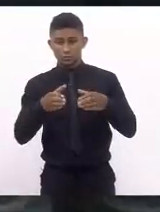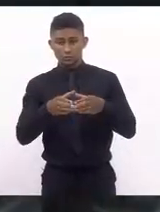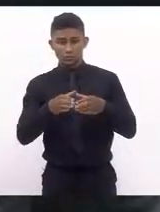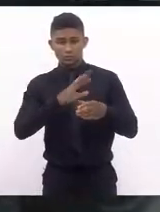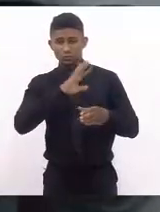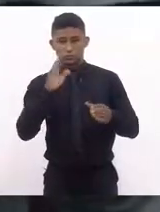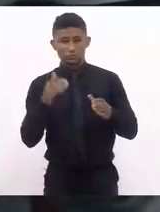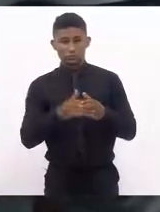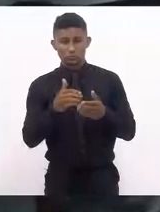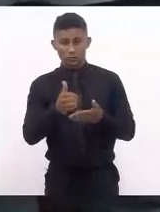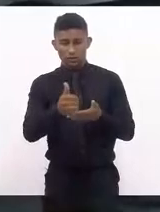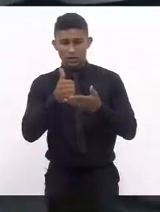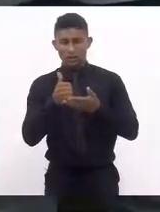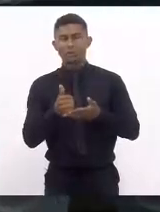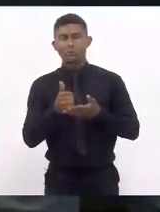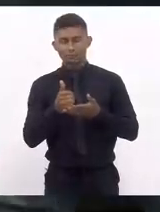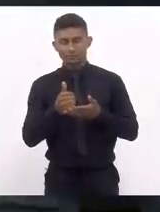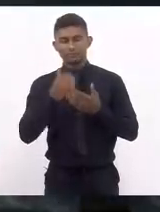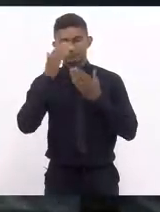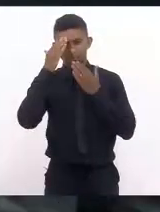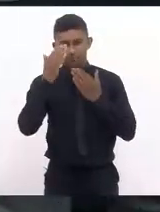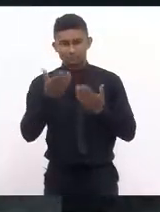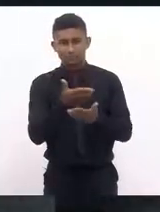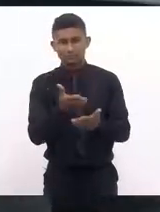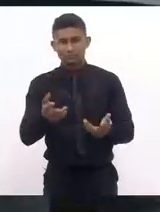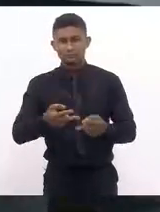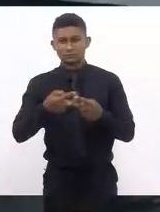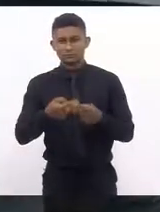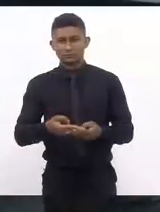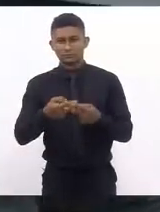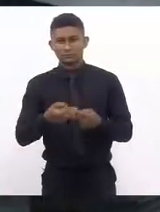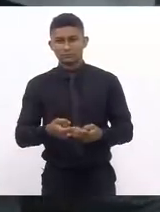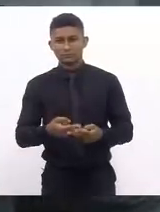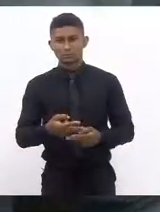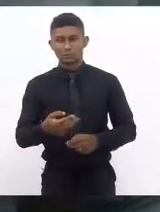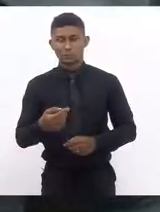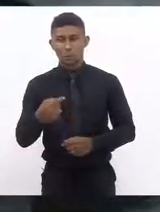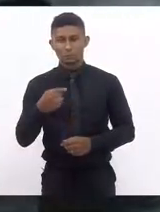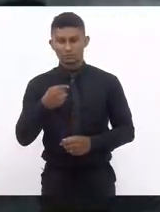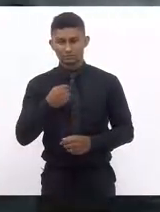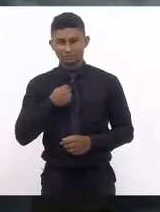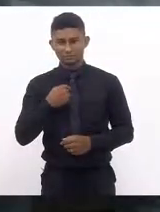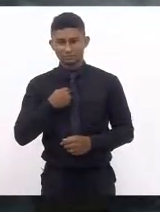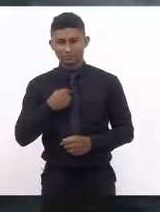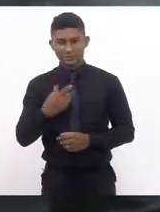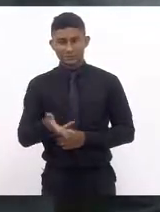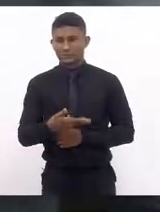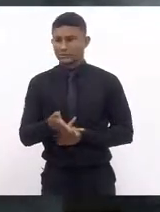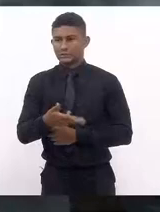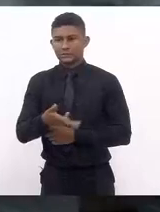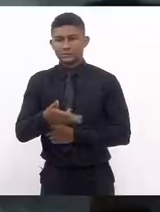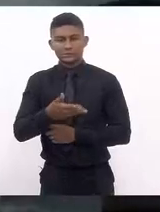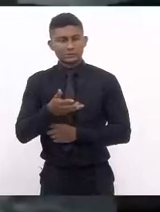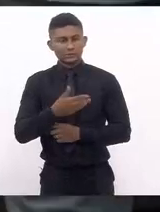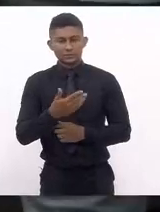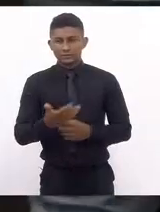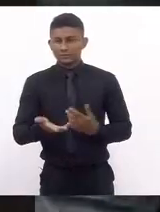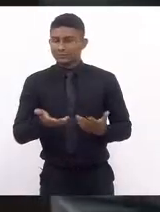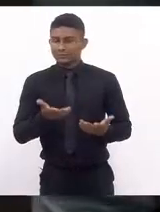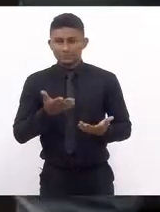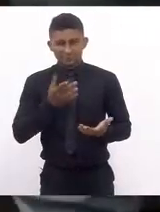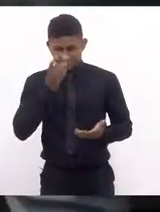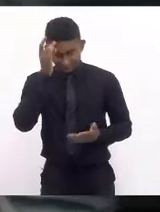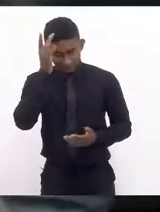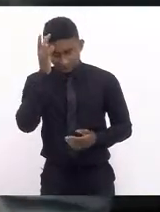gabinetes pela paciência né pela pela paciência que vocês têm comigo eu sou extremamente acelerada não é fácil trabalhar